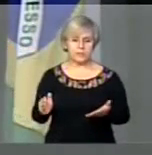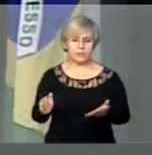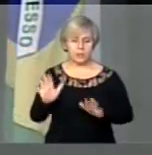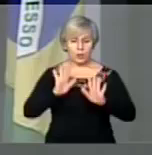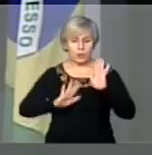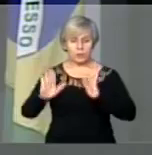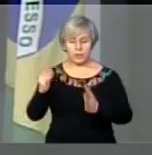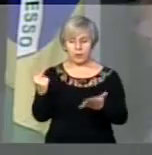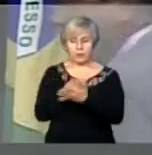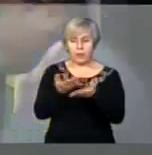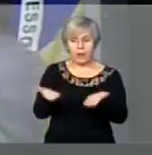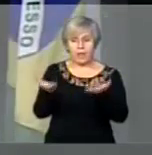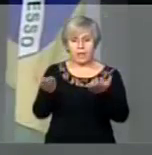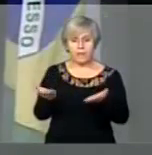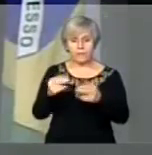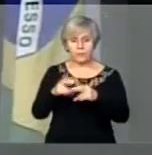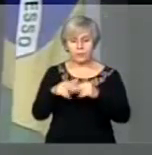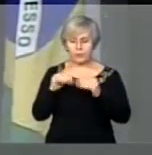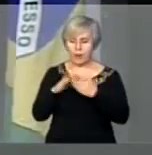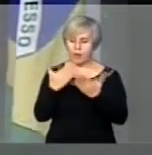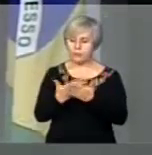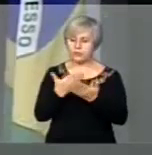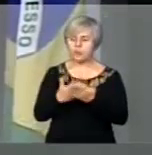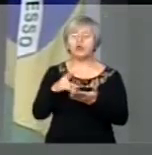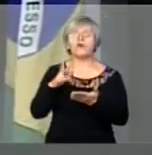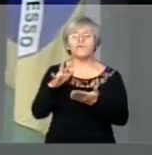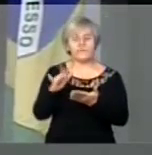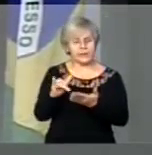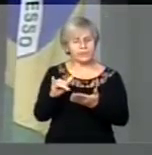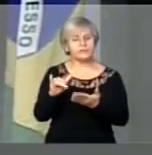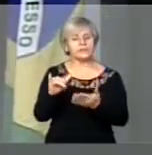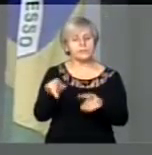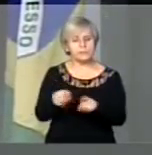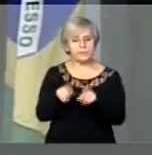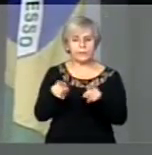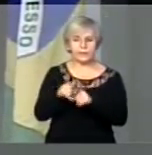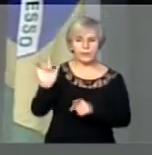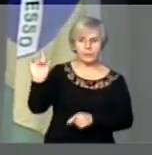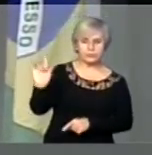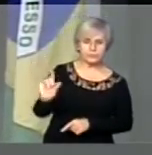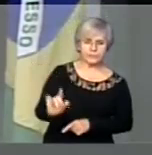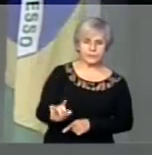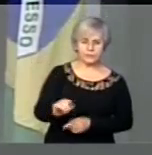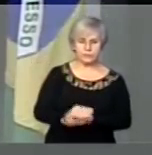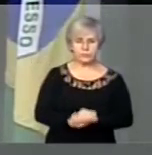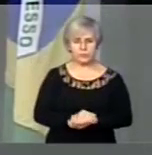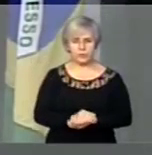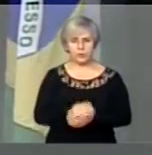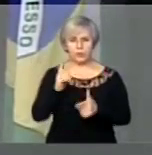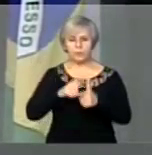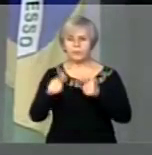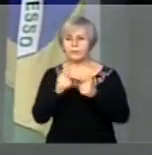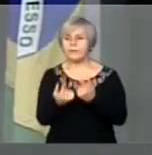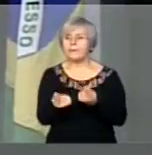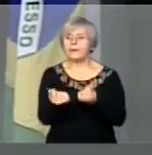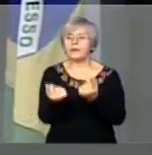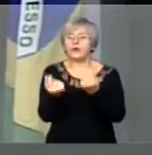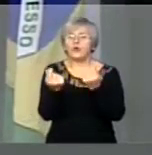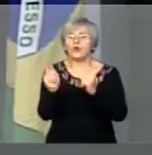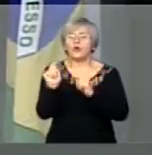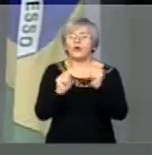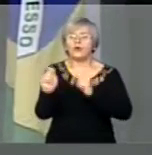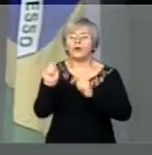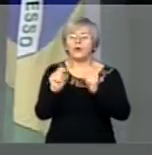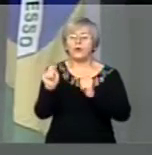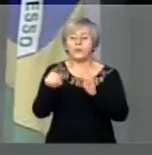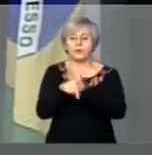leves, cujo rendimento escolar deverá ser muito inferior. O impacto econômico